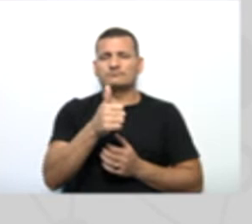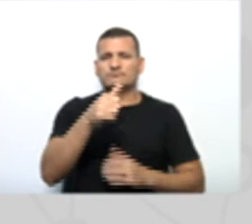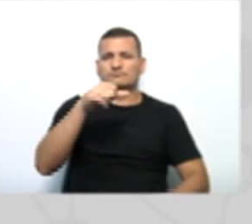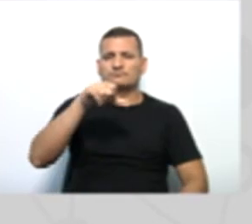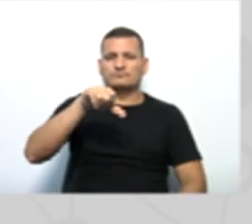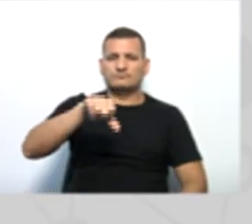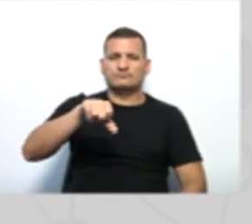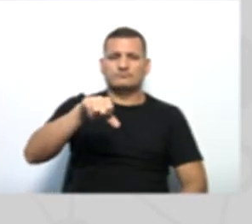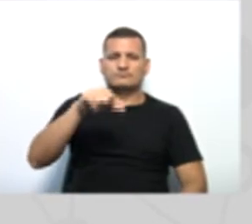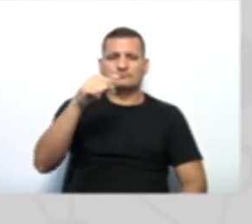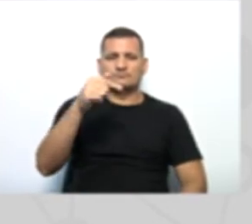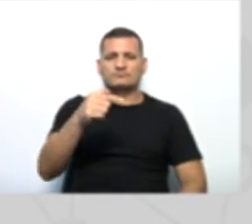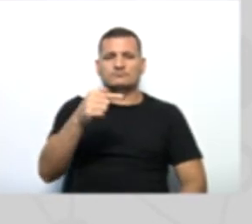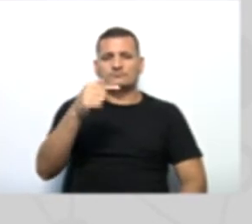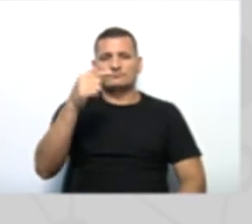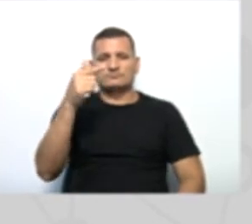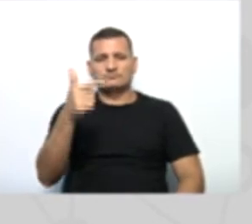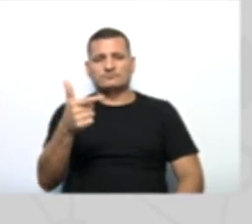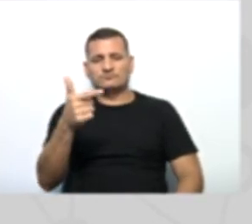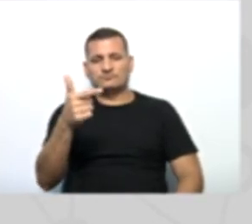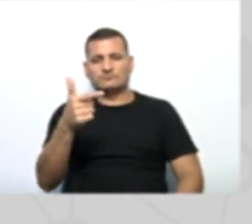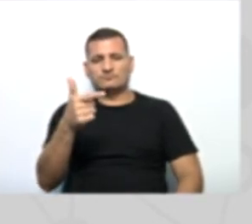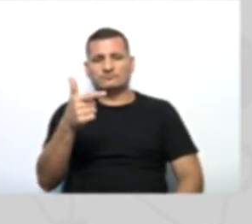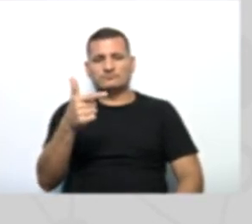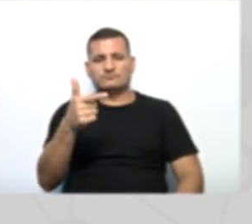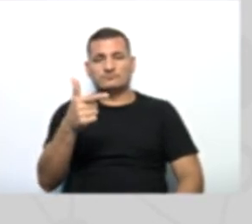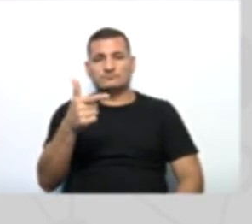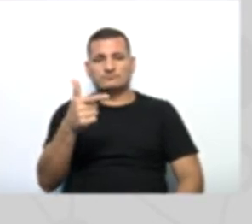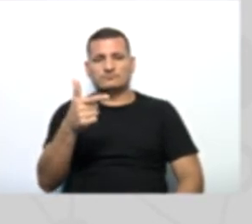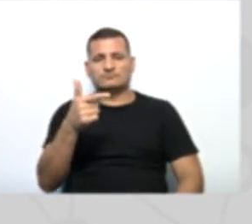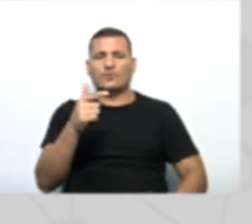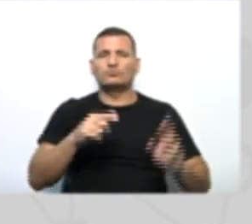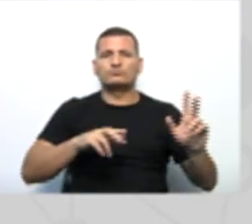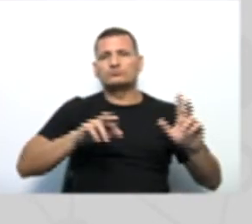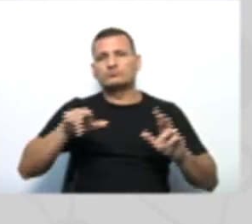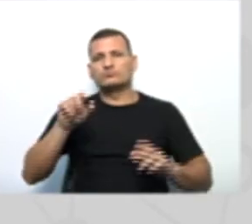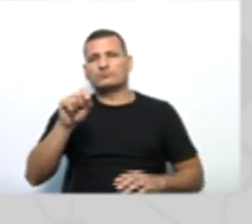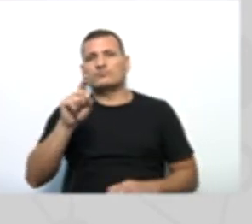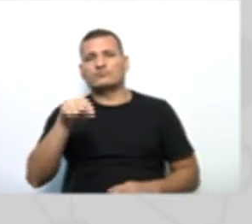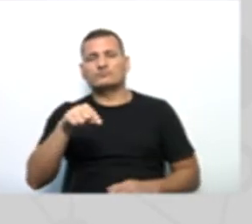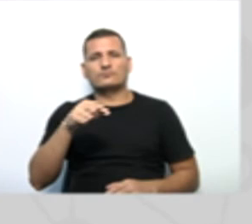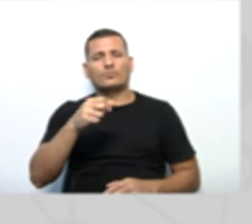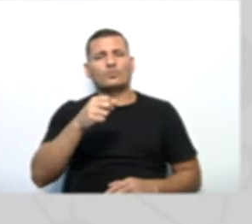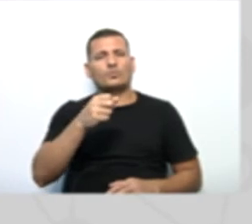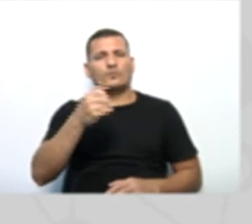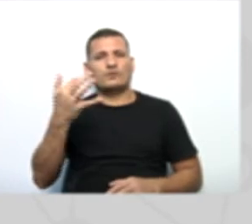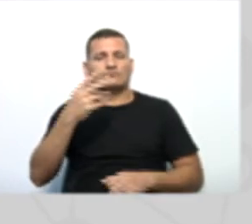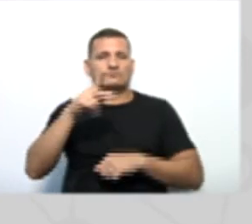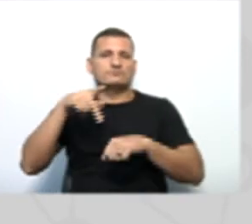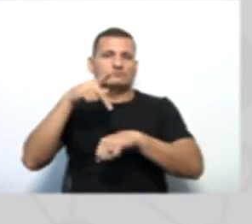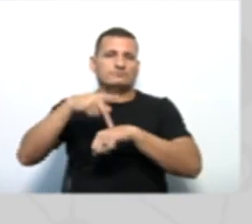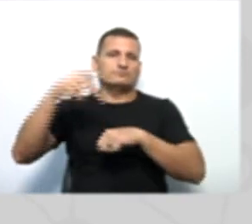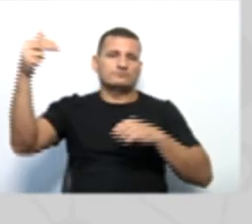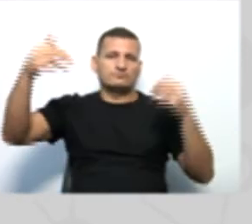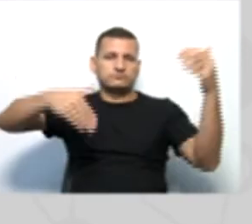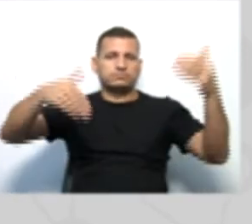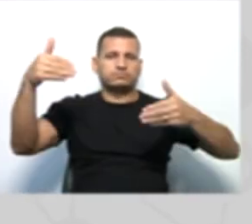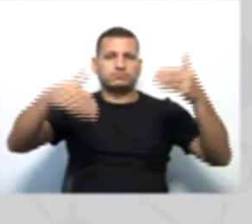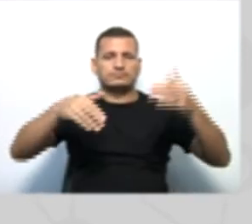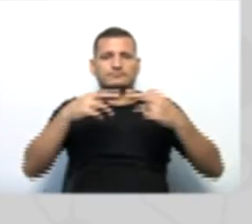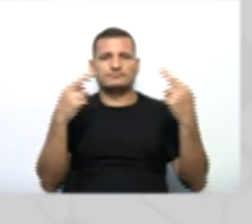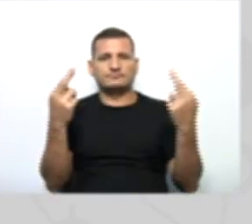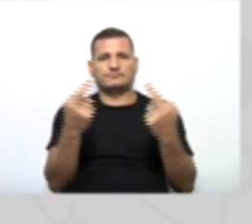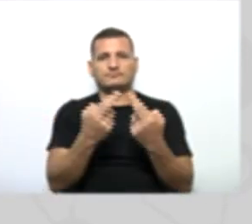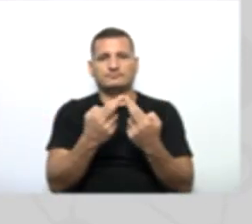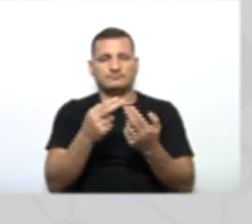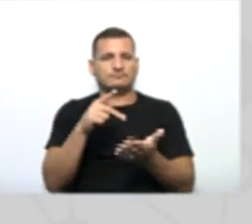1972, foi quando aconteceu a primeira. E a grande diferença de uma para outra foi a quantidade de nações, né, de chefes de Estado que